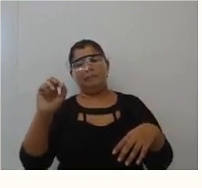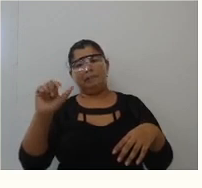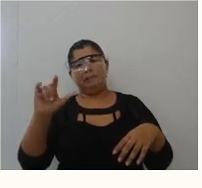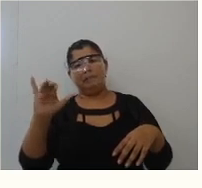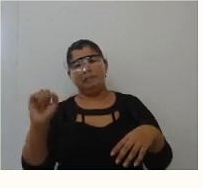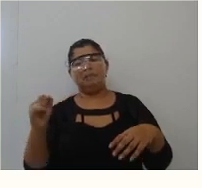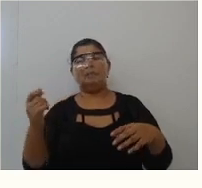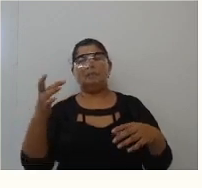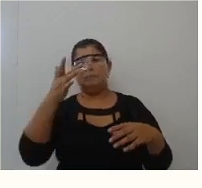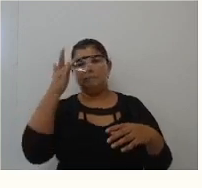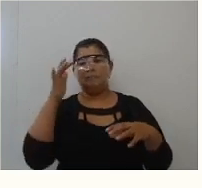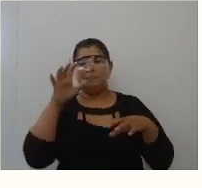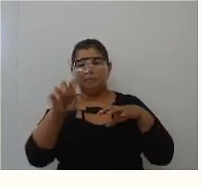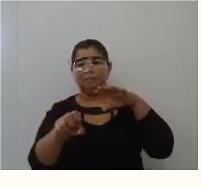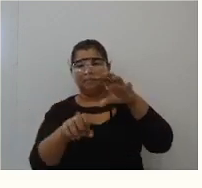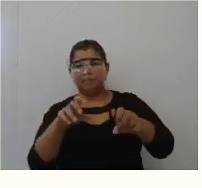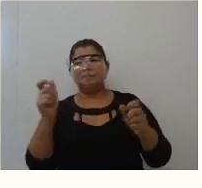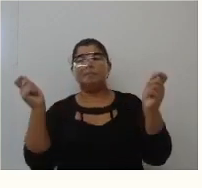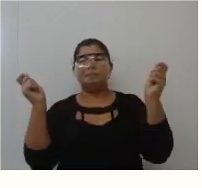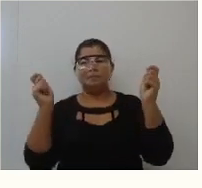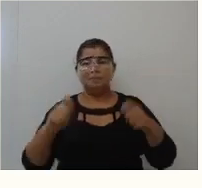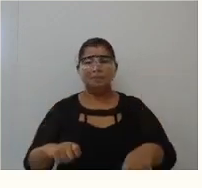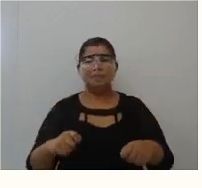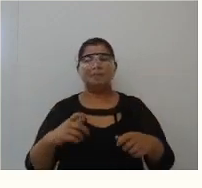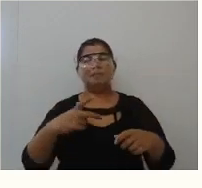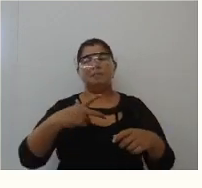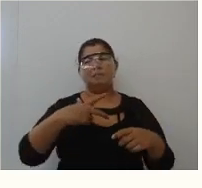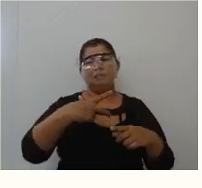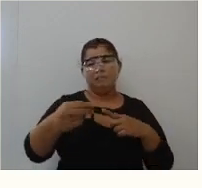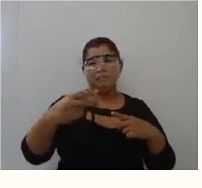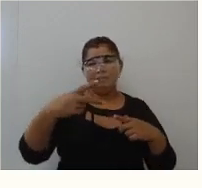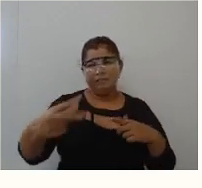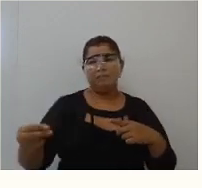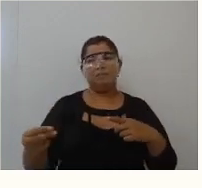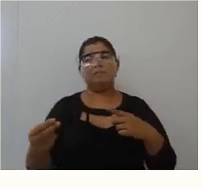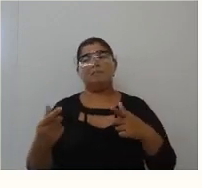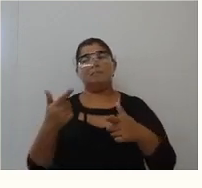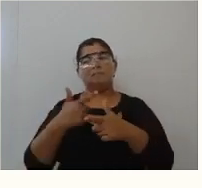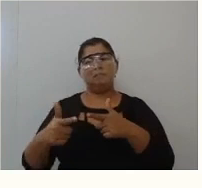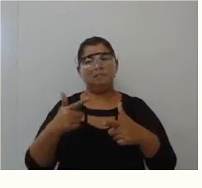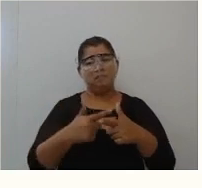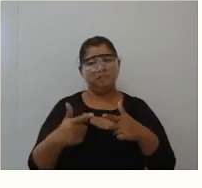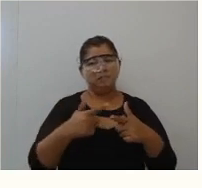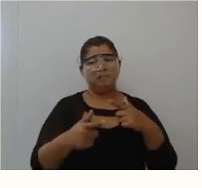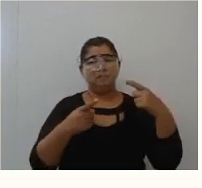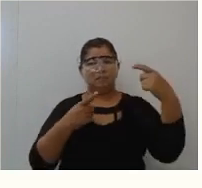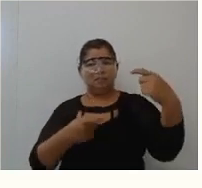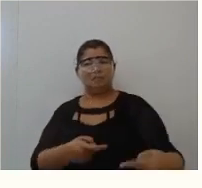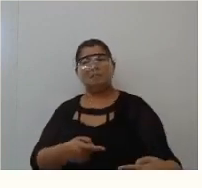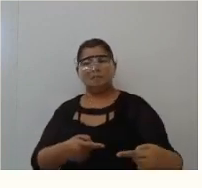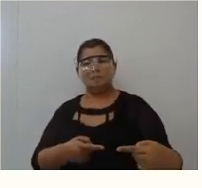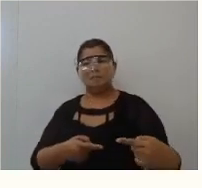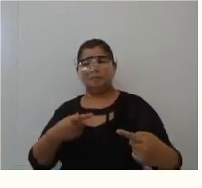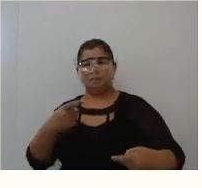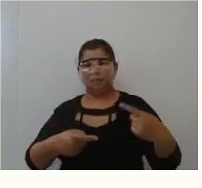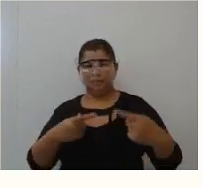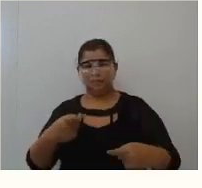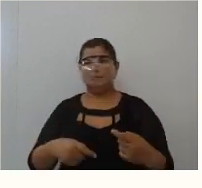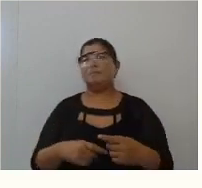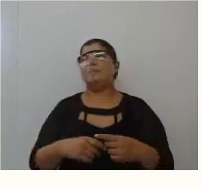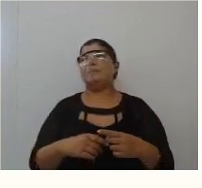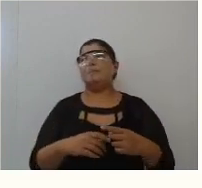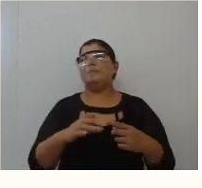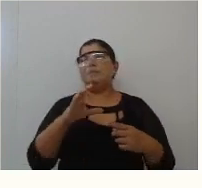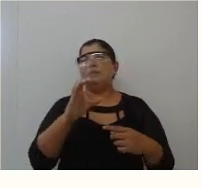de superar a tragédia do enfrentamento. A conjunção destacada quando, lá em